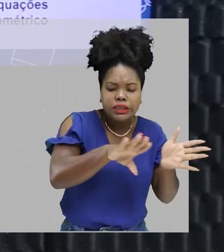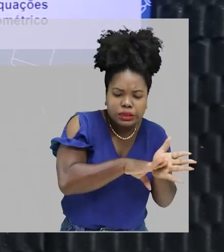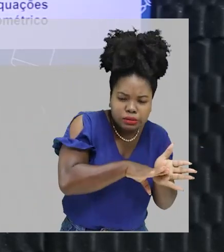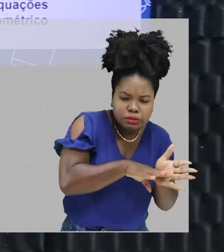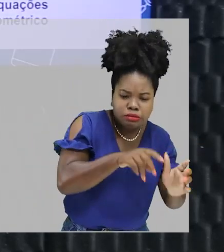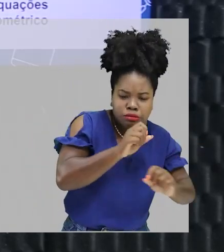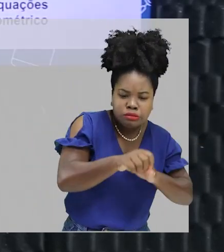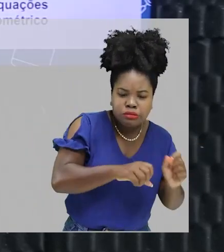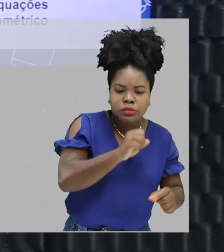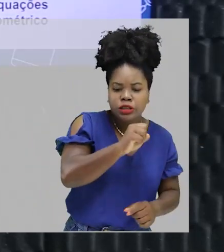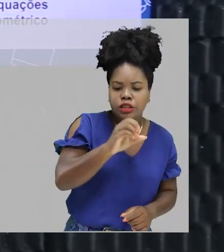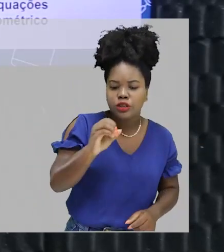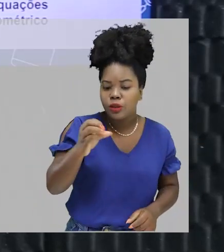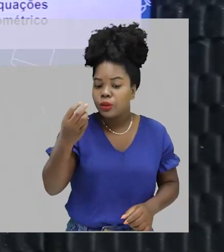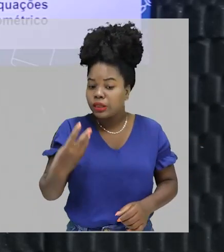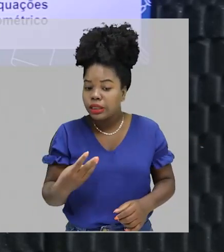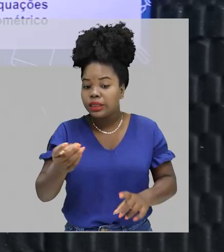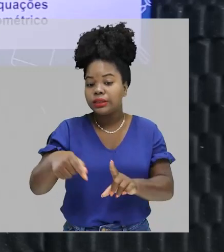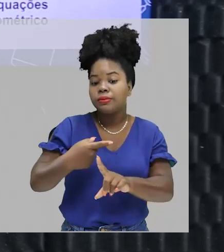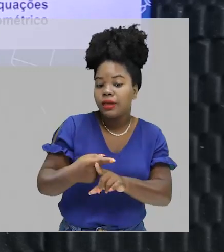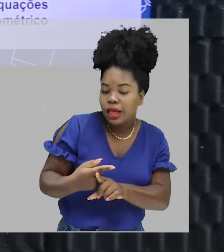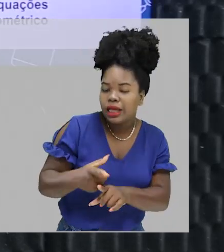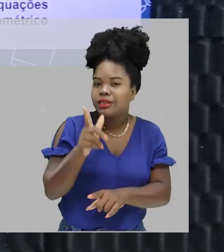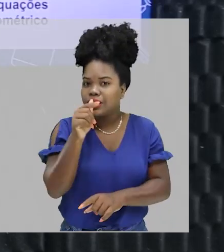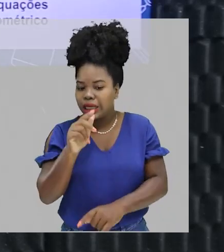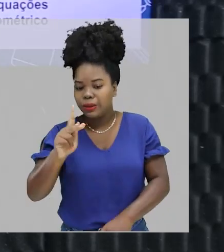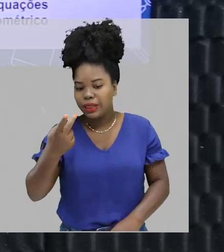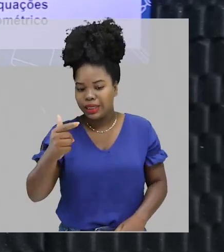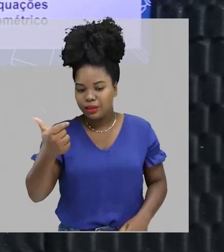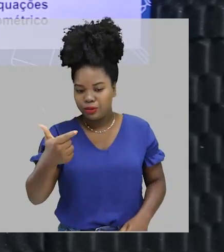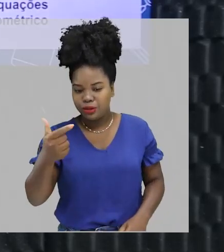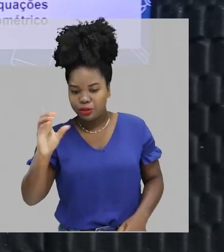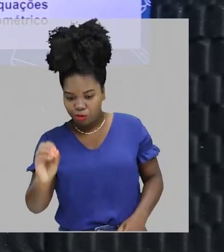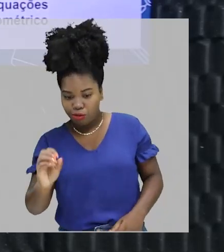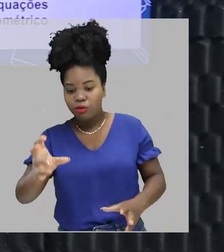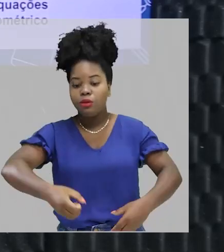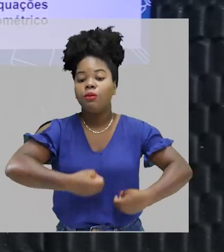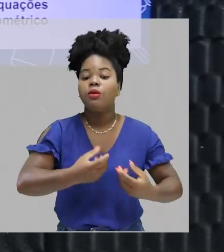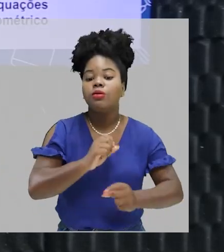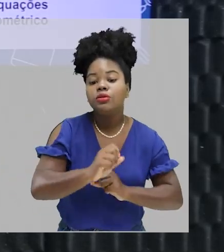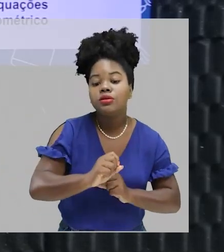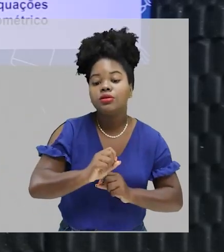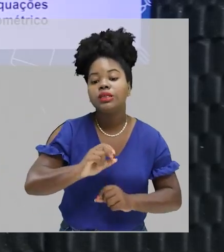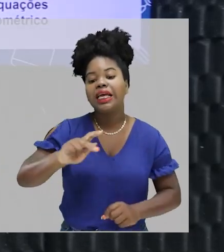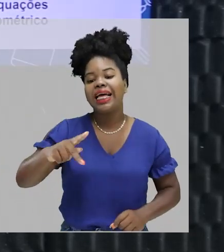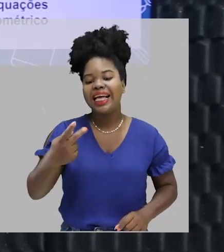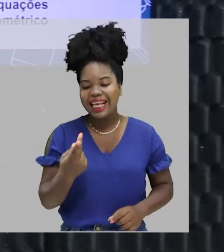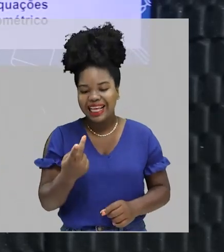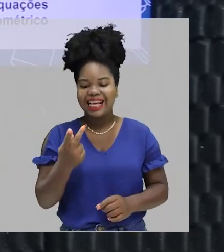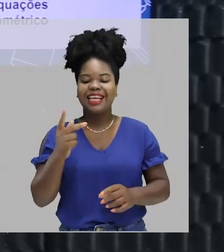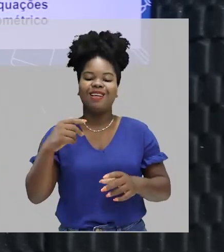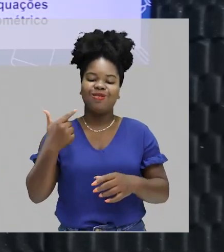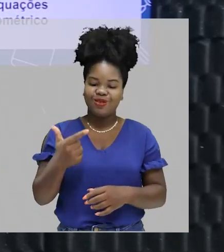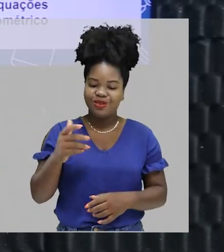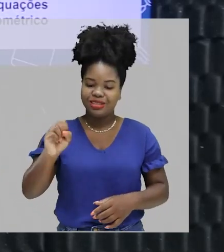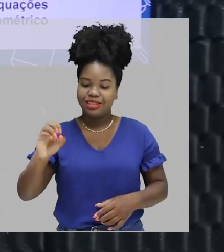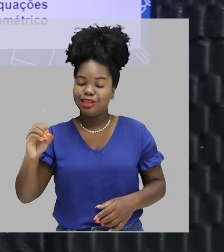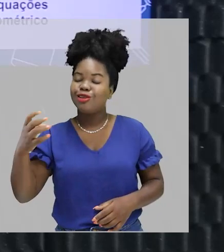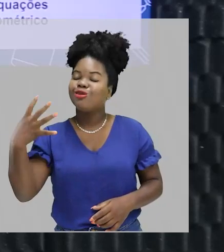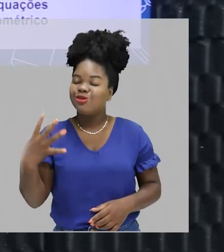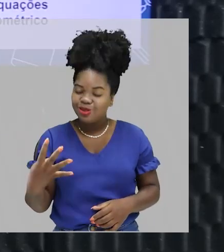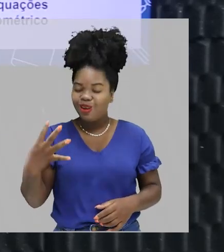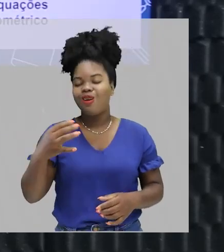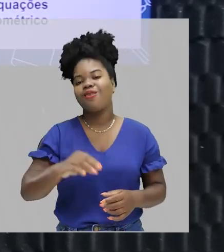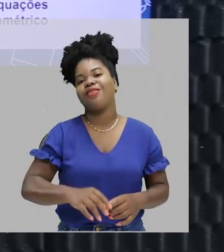esse trióxido ele vai reagir com a água, produzindo o H2SO4, o